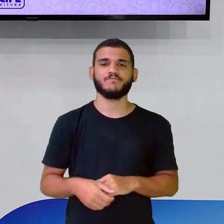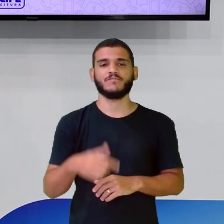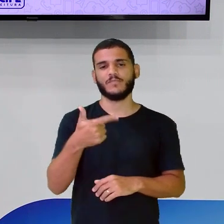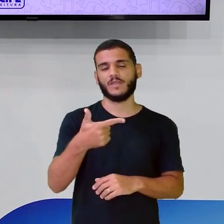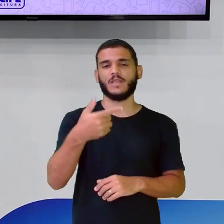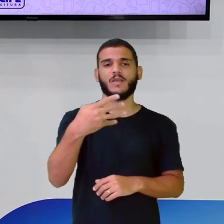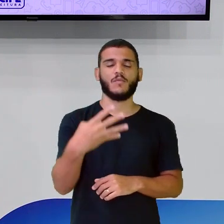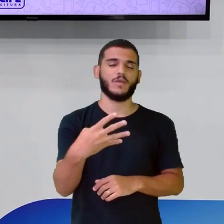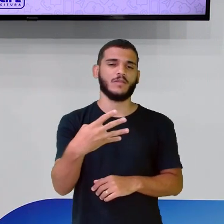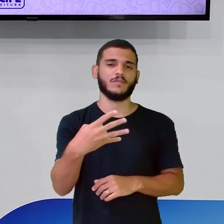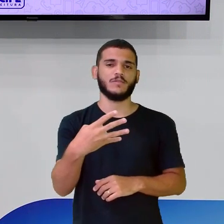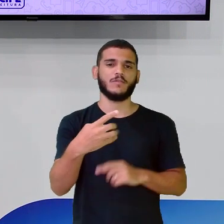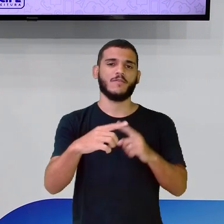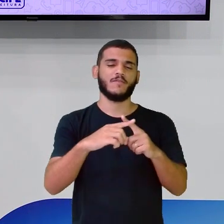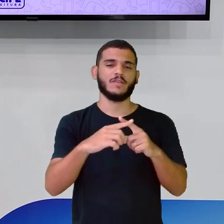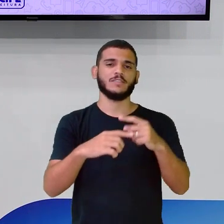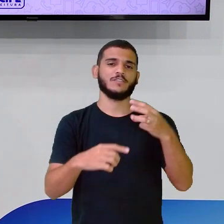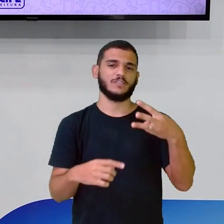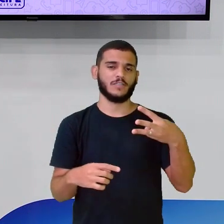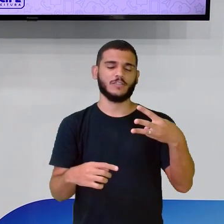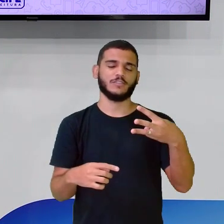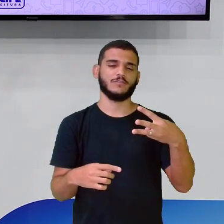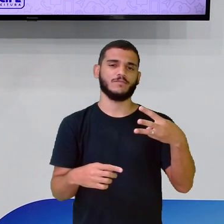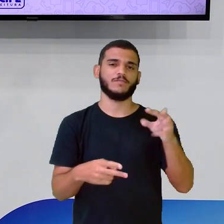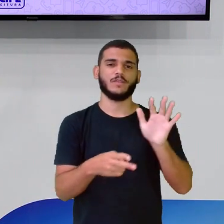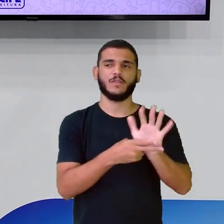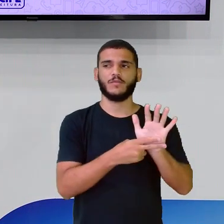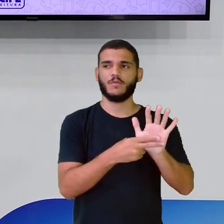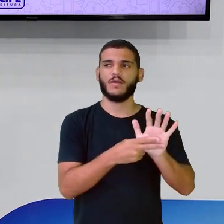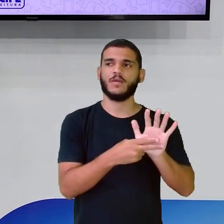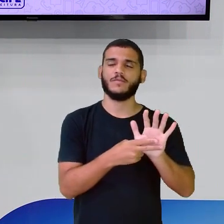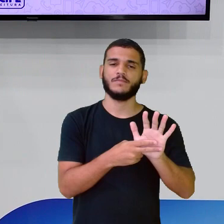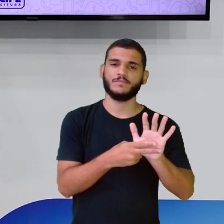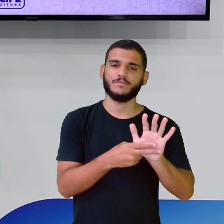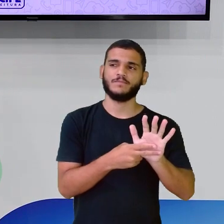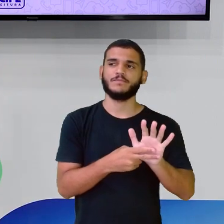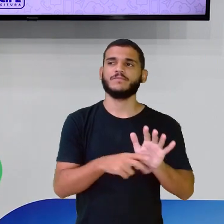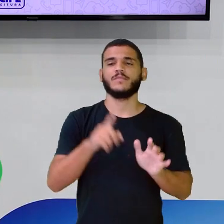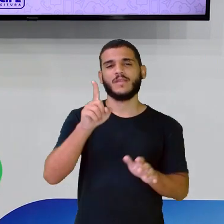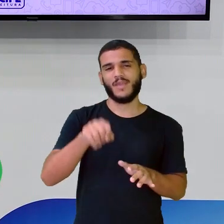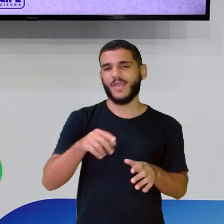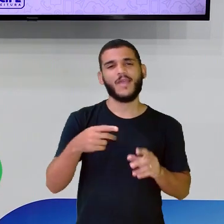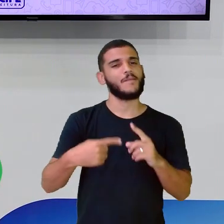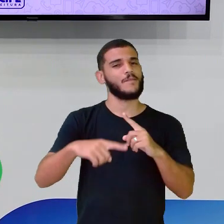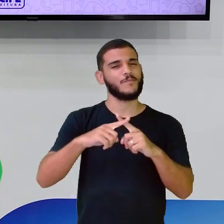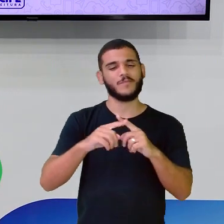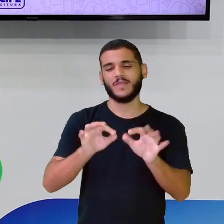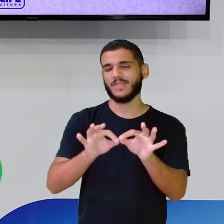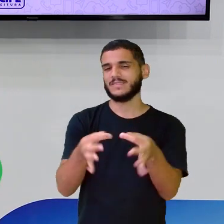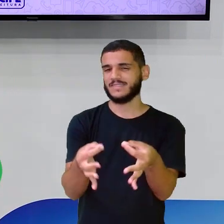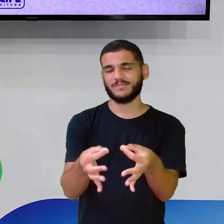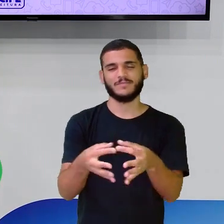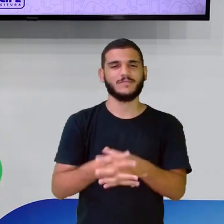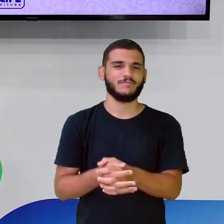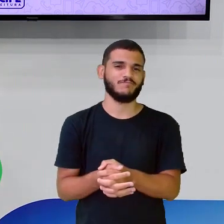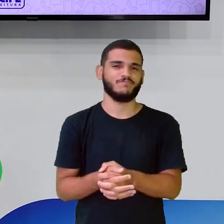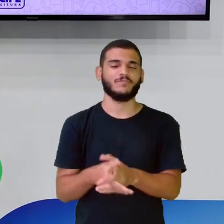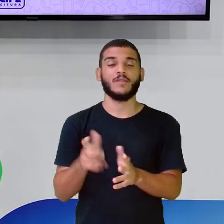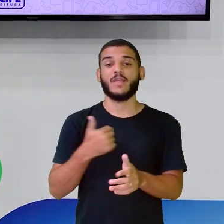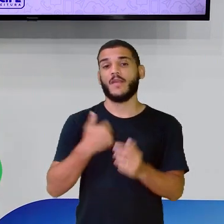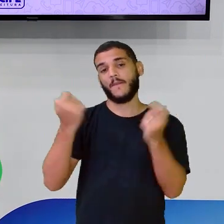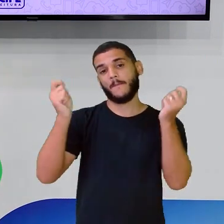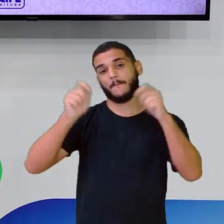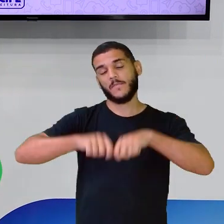24 litros vezes 3. Multiplicação básica. Eu